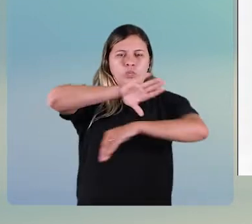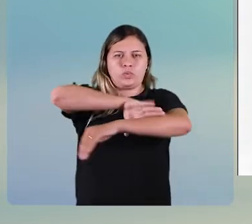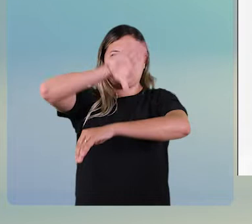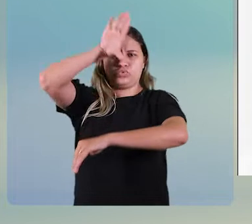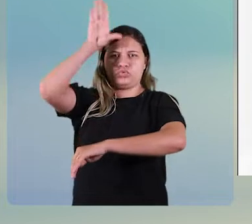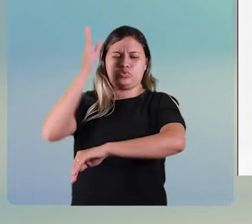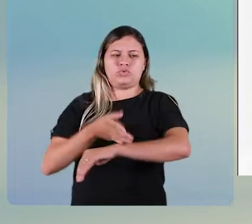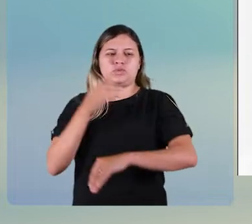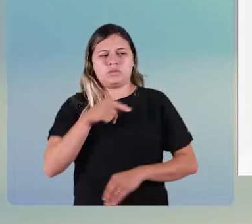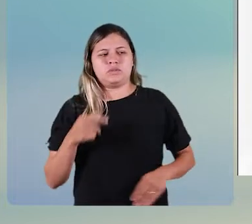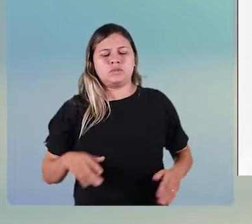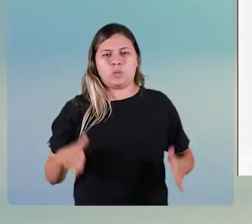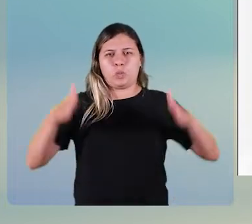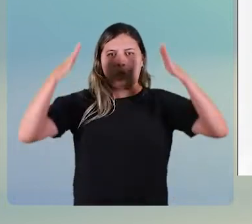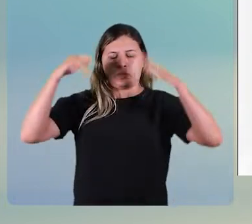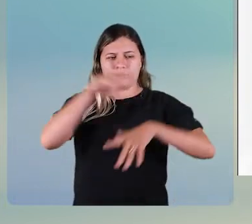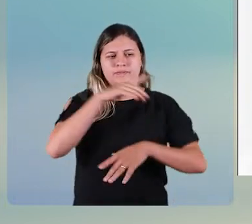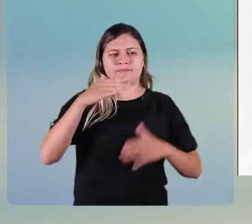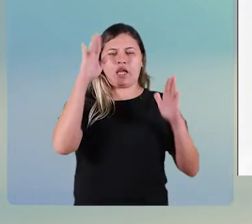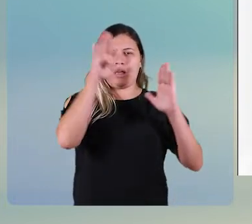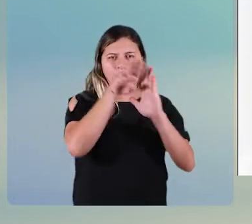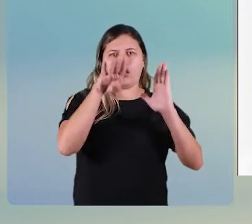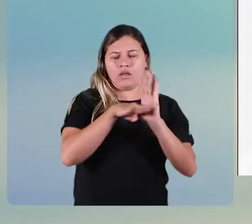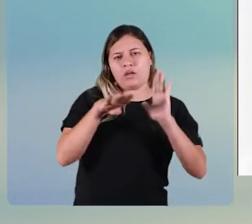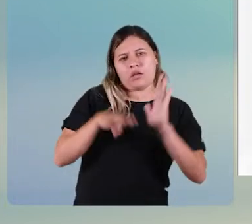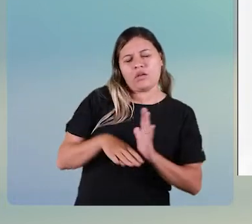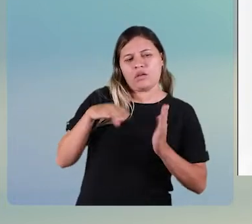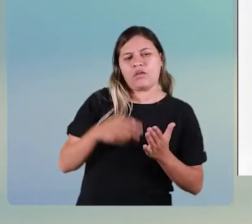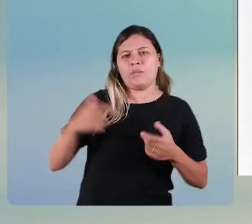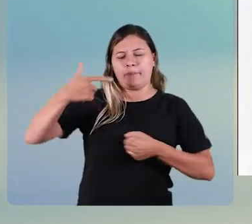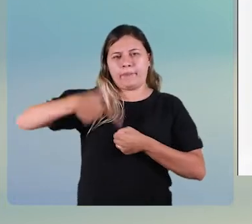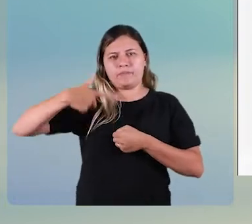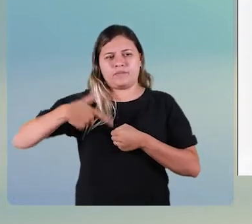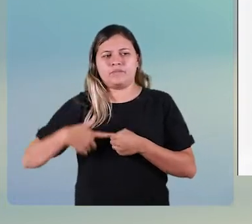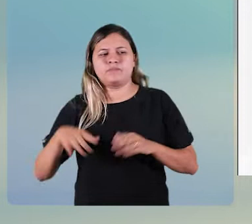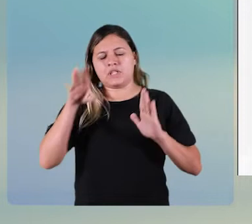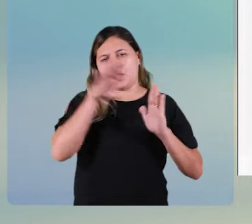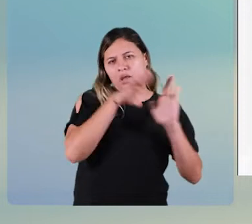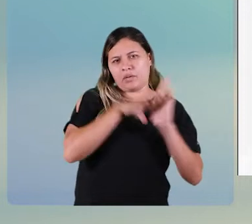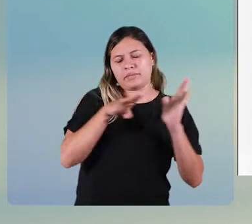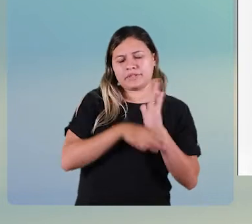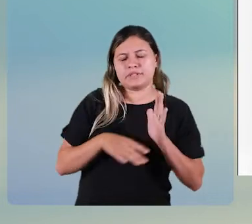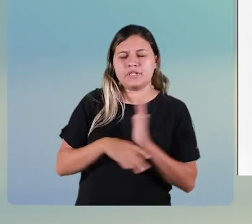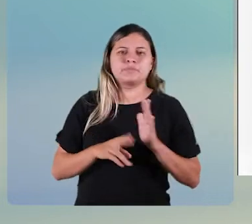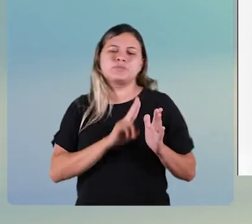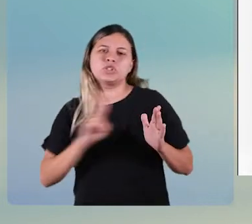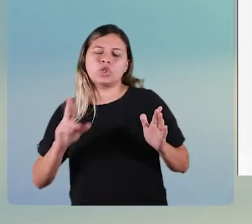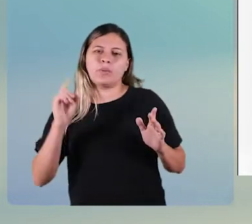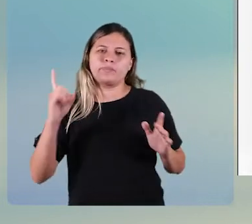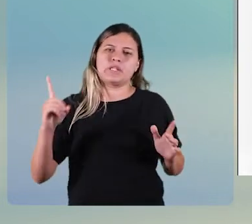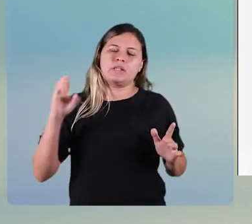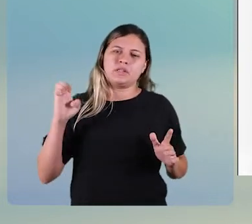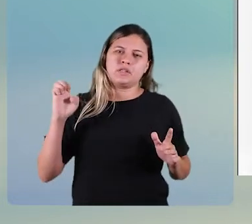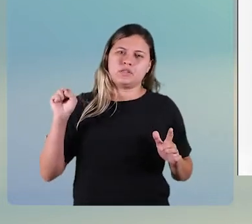tá? O processo empregado para separar as frações do petróleo na refinaria é a tal da destilação fracionada, né?